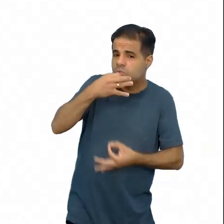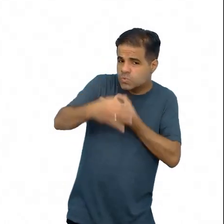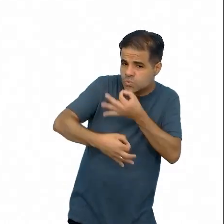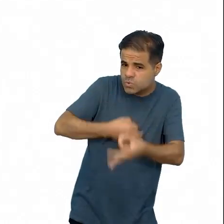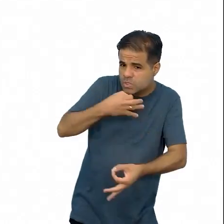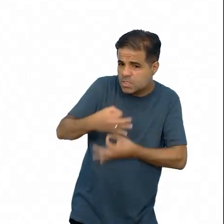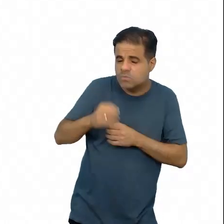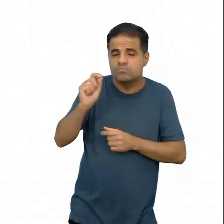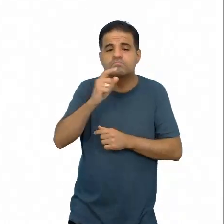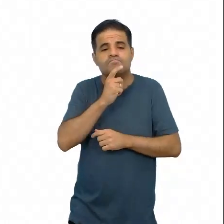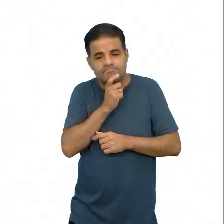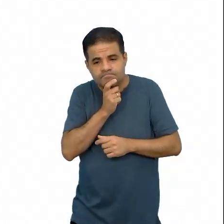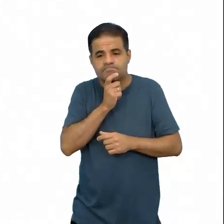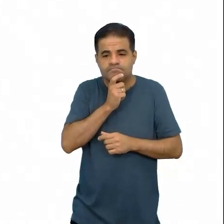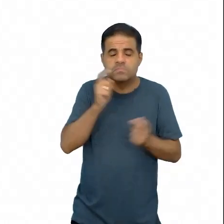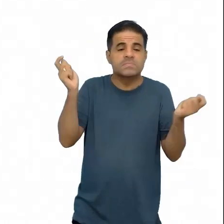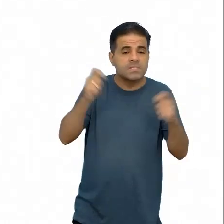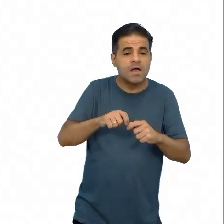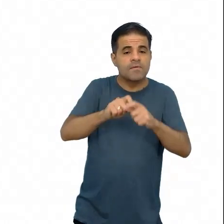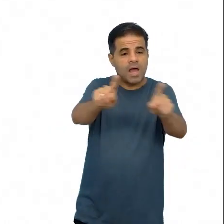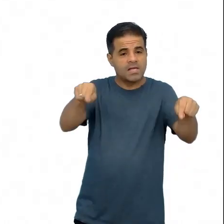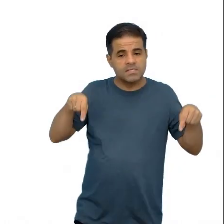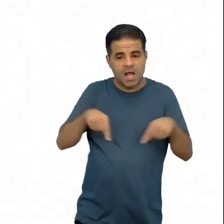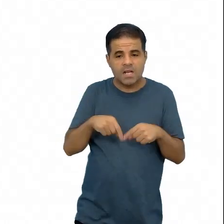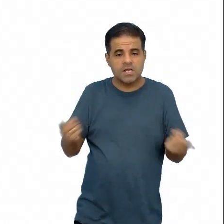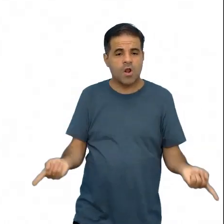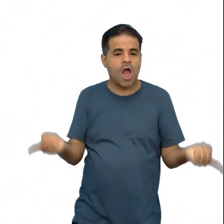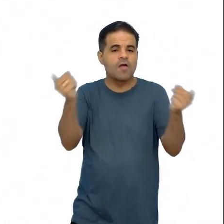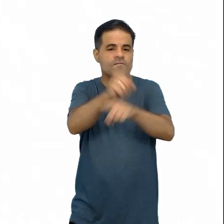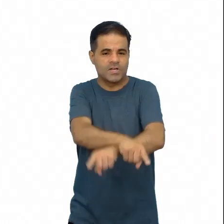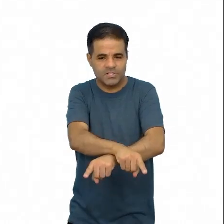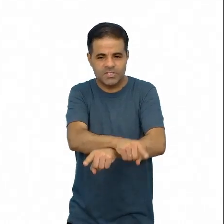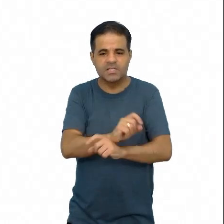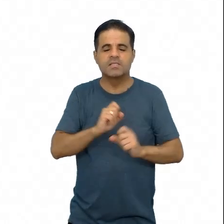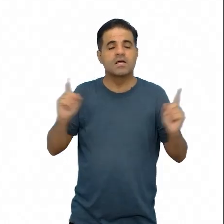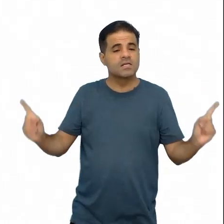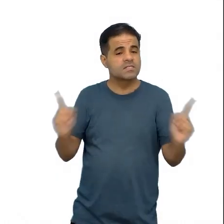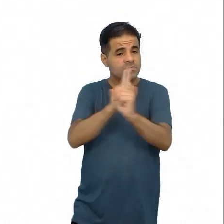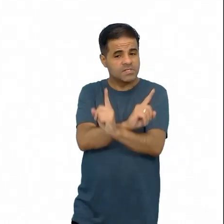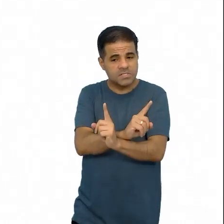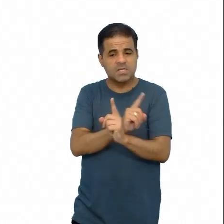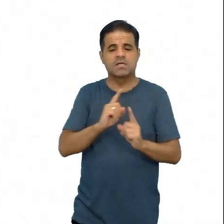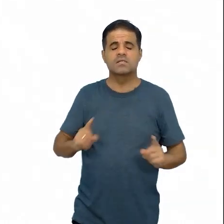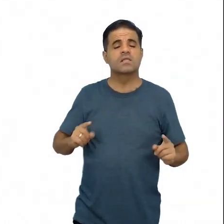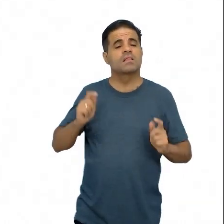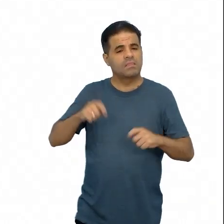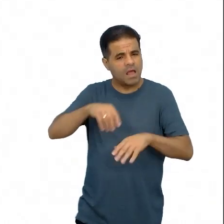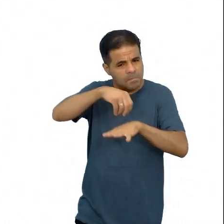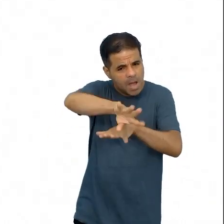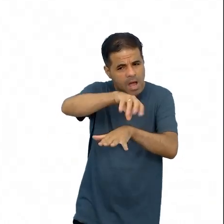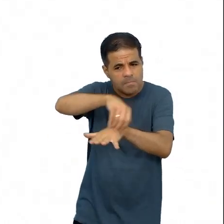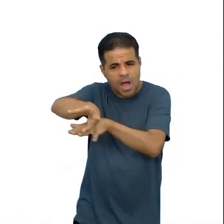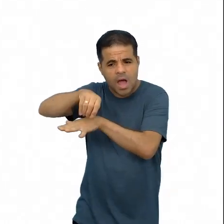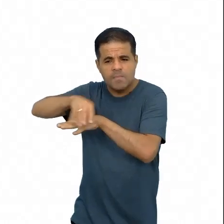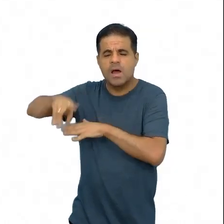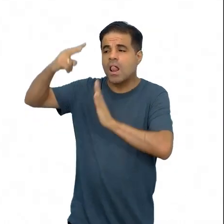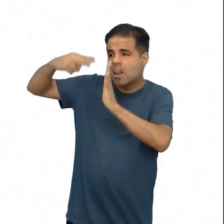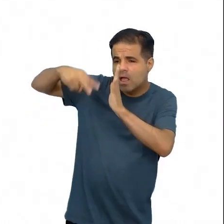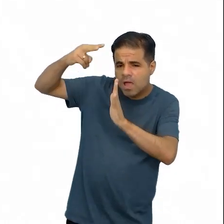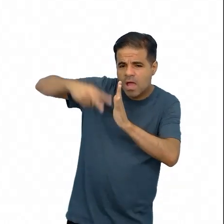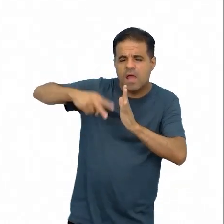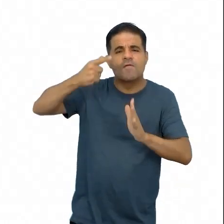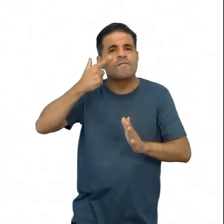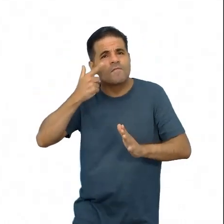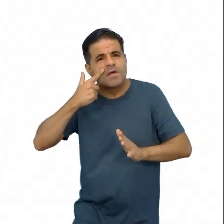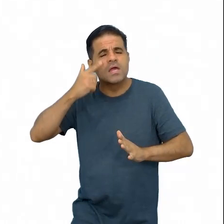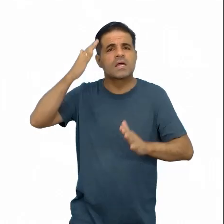quê? Que ele vai para fazer o quê? Uma sala de aula invertida, se a gente pode pensar. Eu dou várias fontes para eles estudarem, para eles lerem, para eles